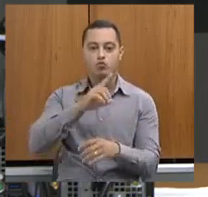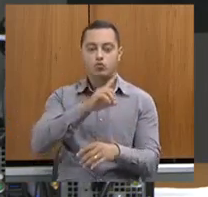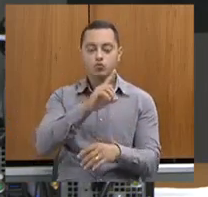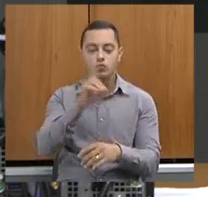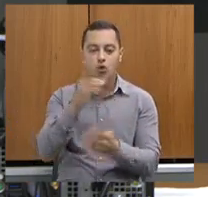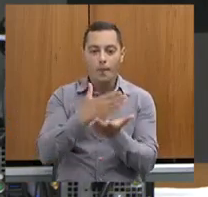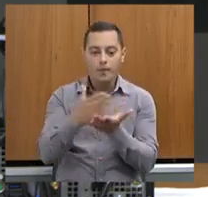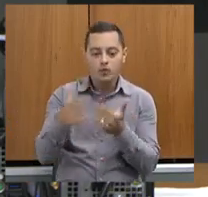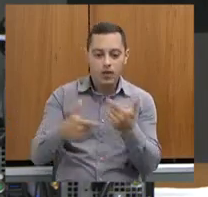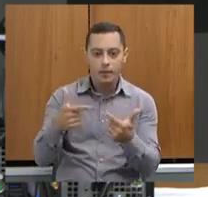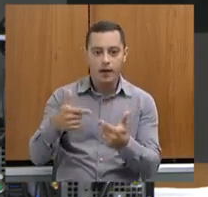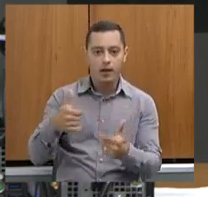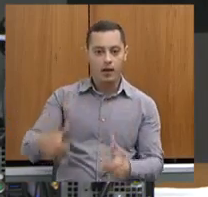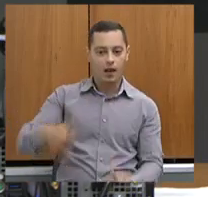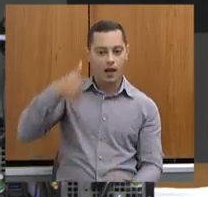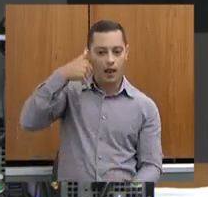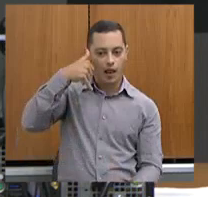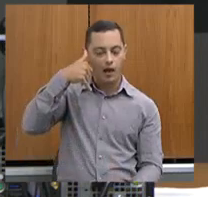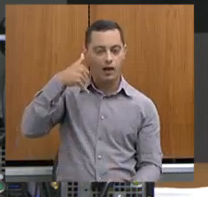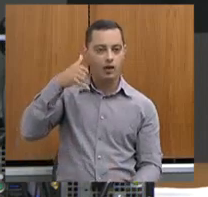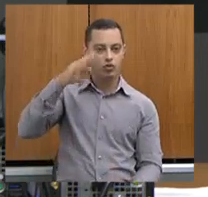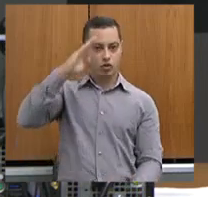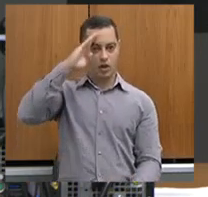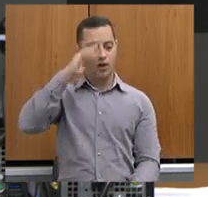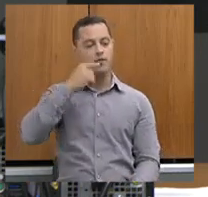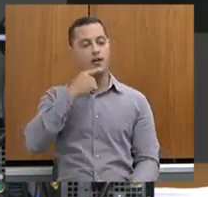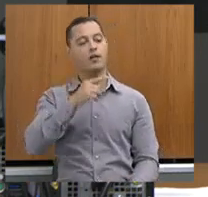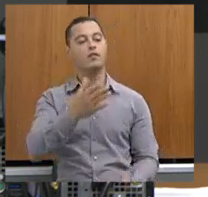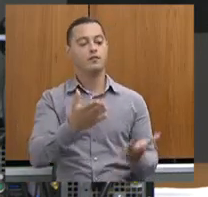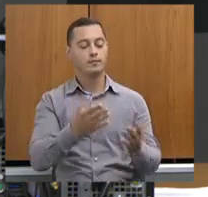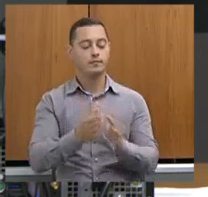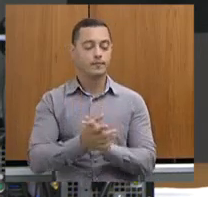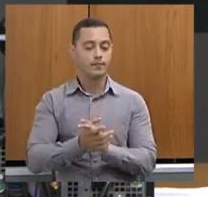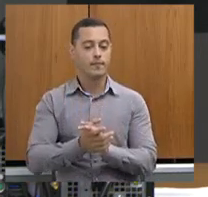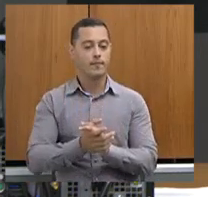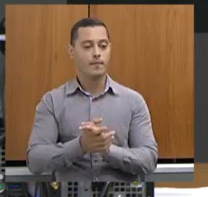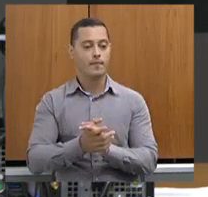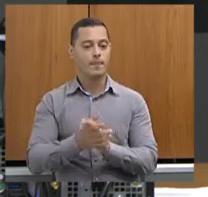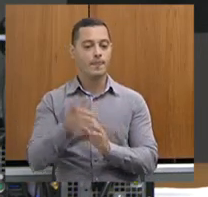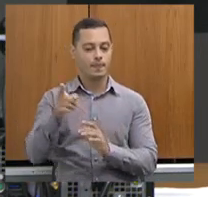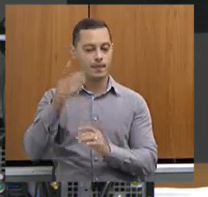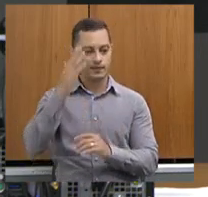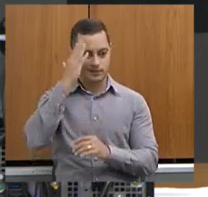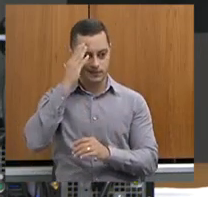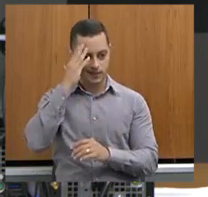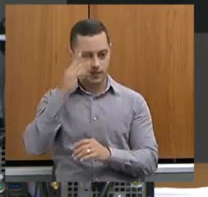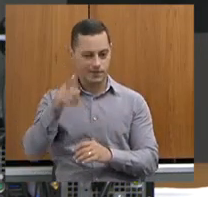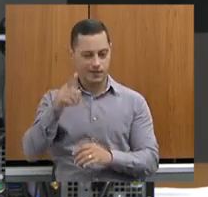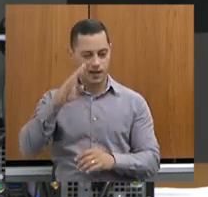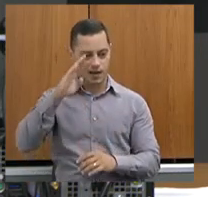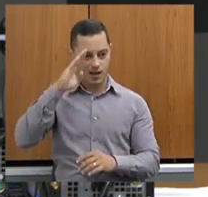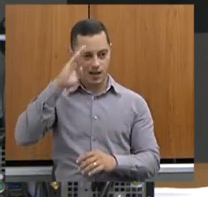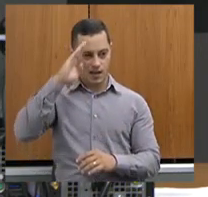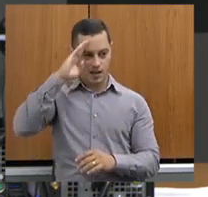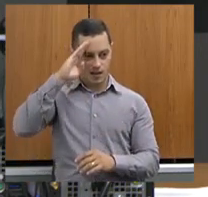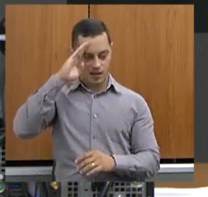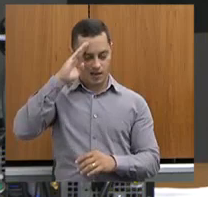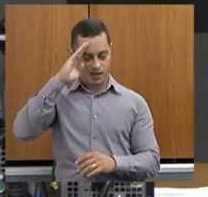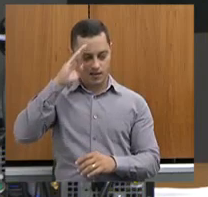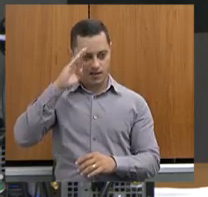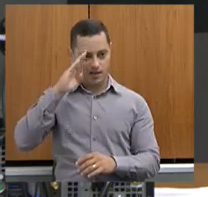E ele fala seu leite depois não Comandante você sabe esse menino aí esse